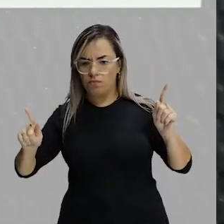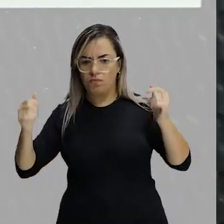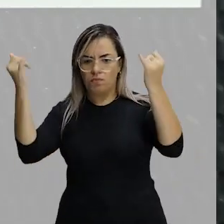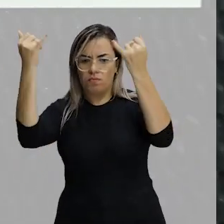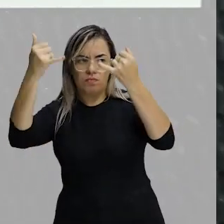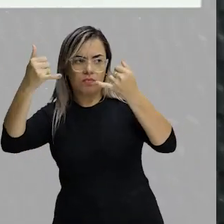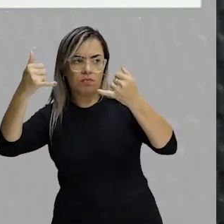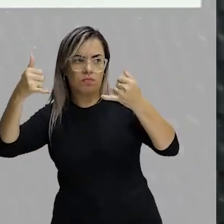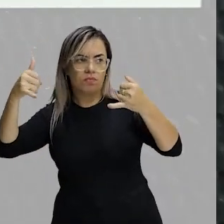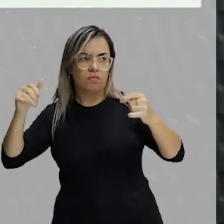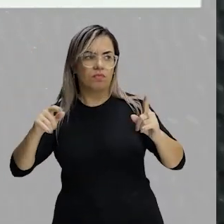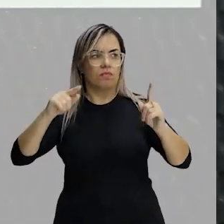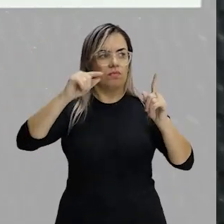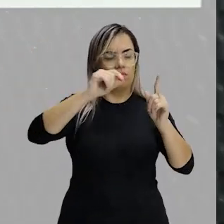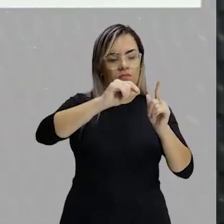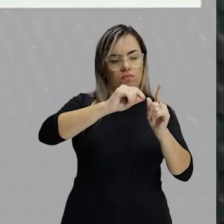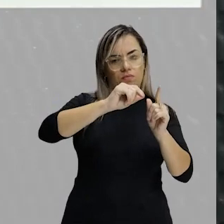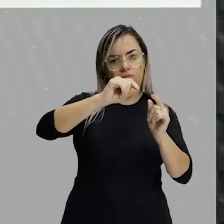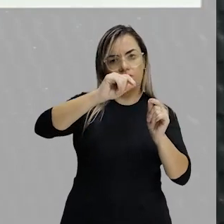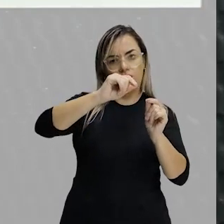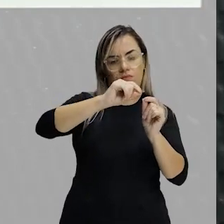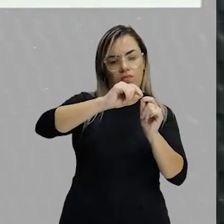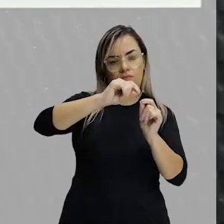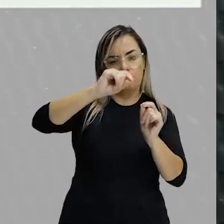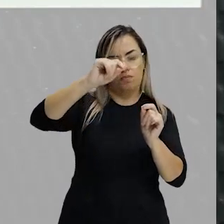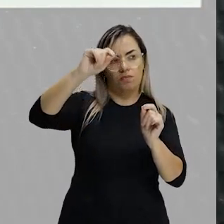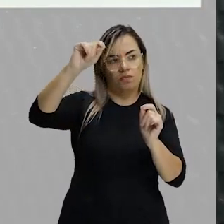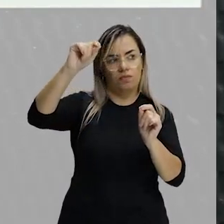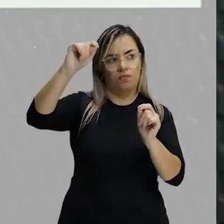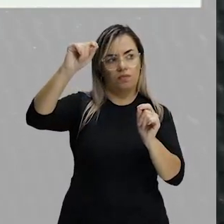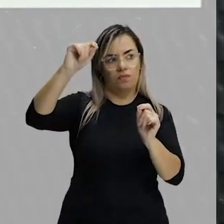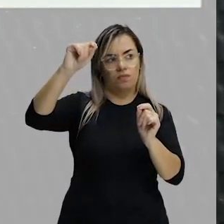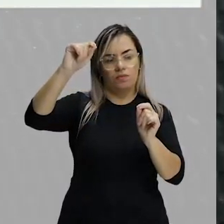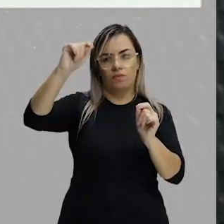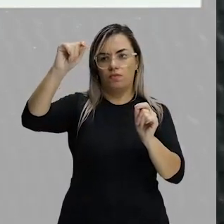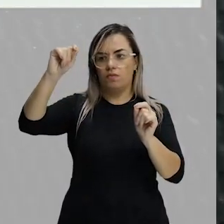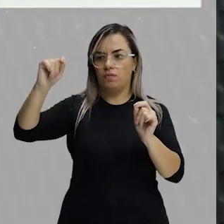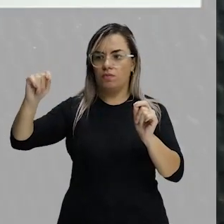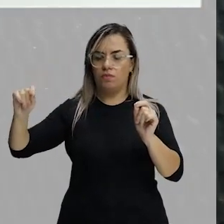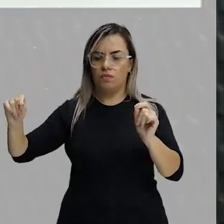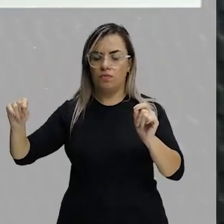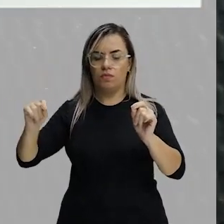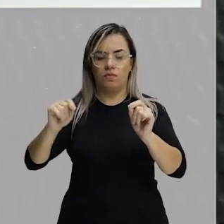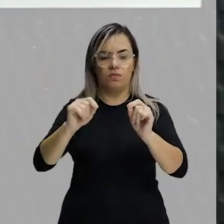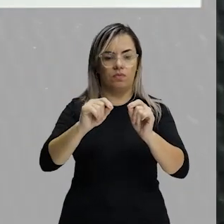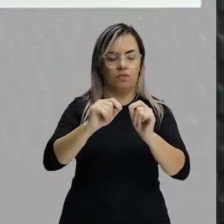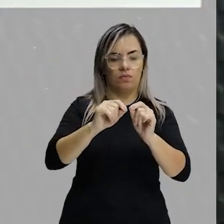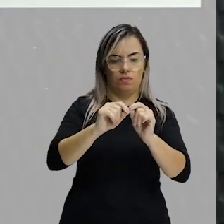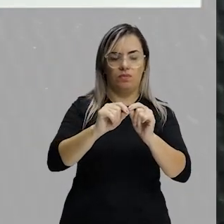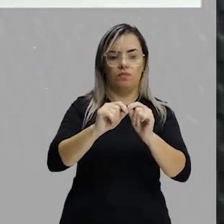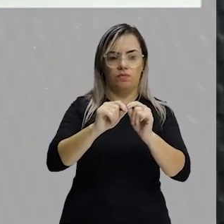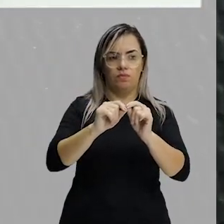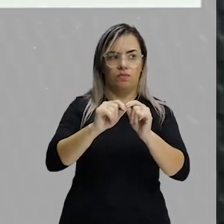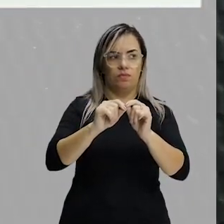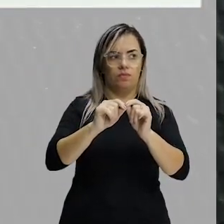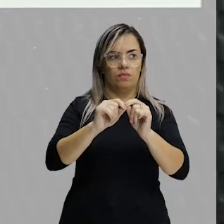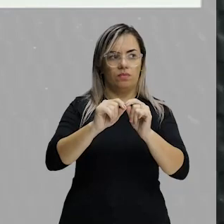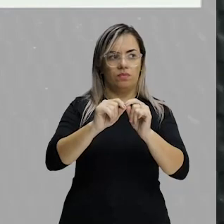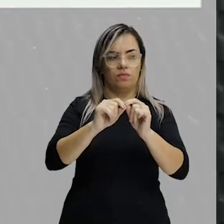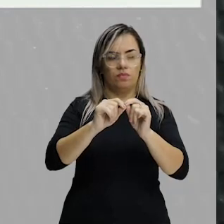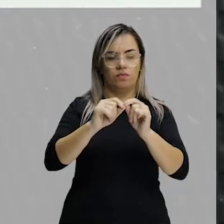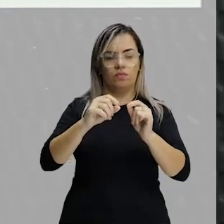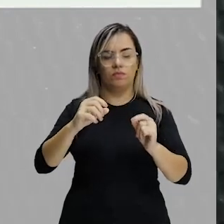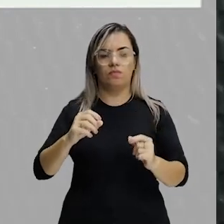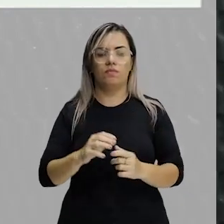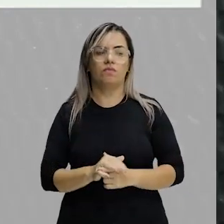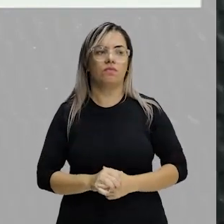unindo aí esses vértices e as coordenadas do eixo imaginário. Tá? Esse